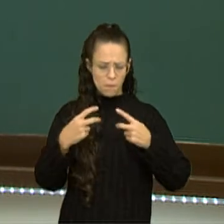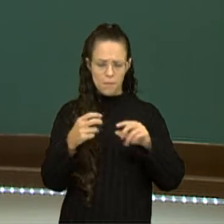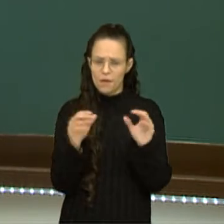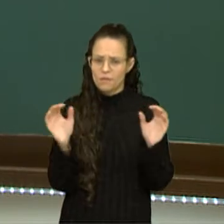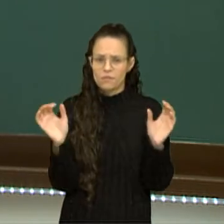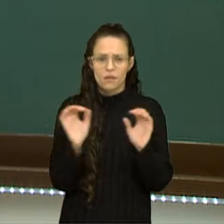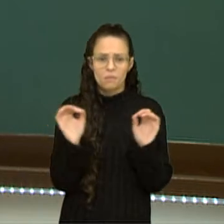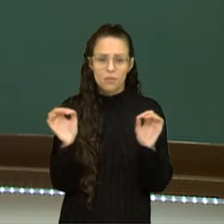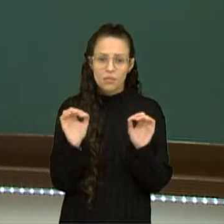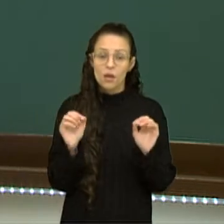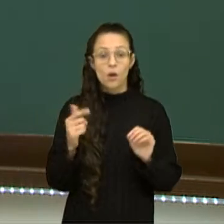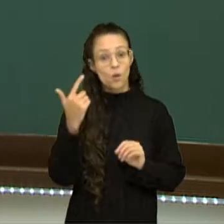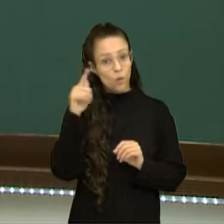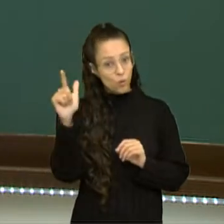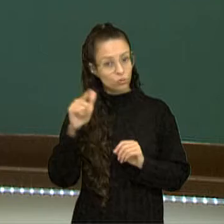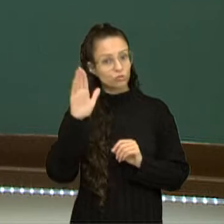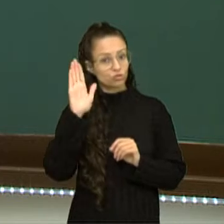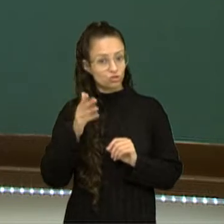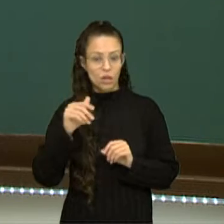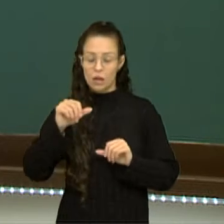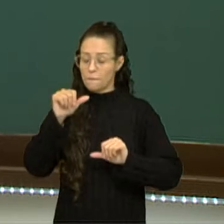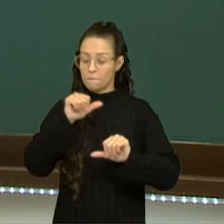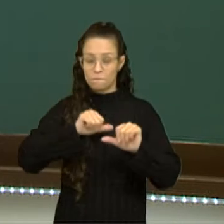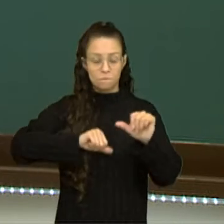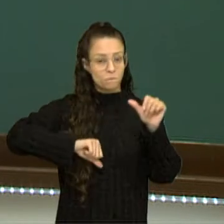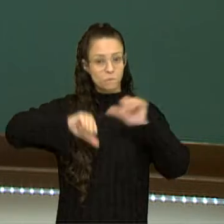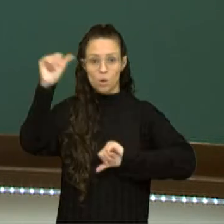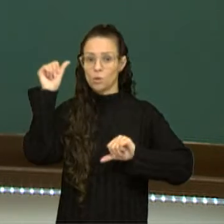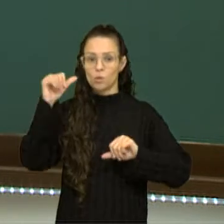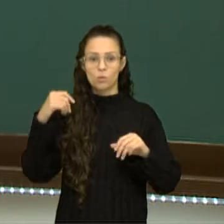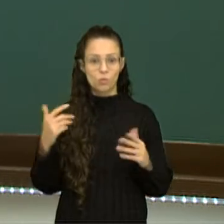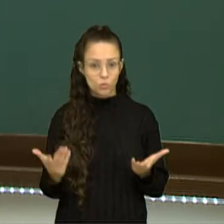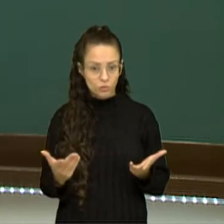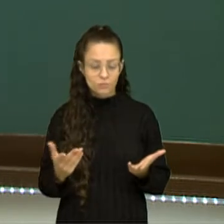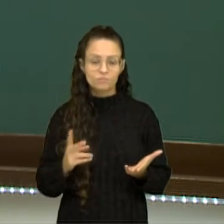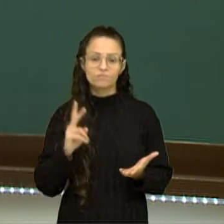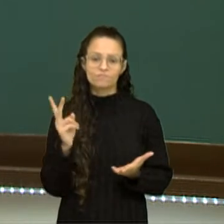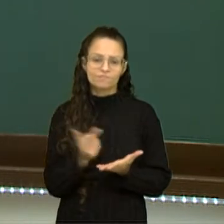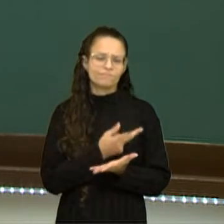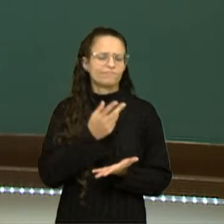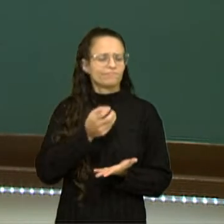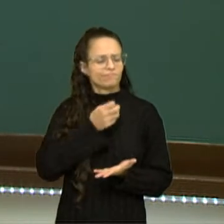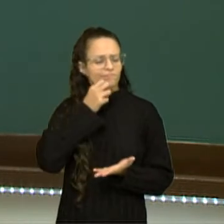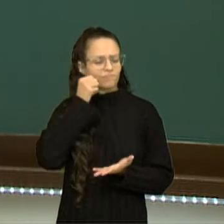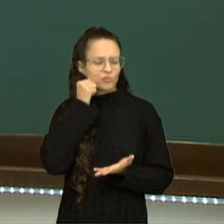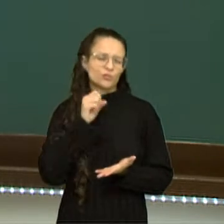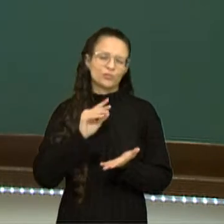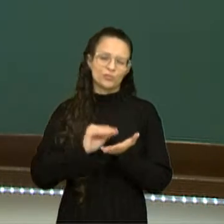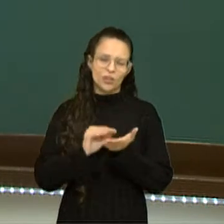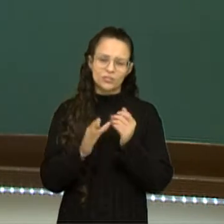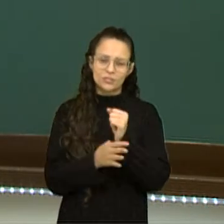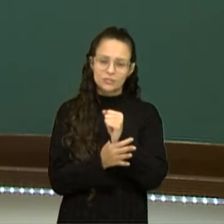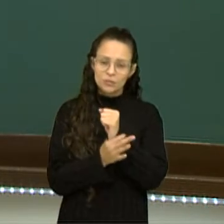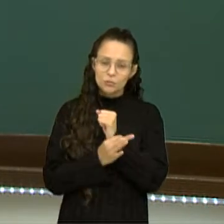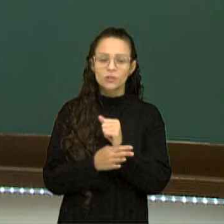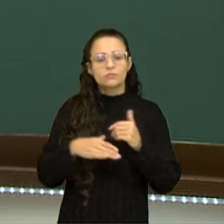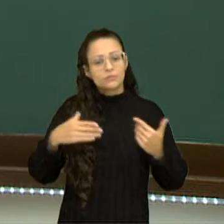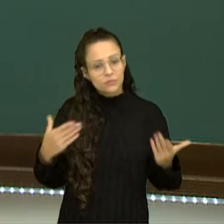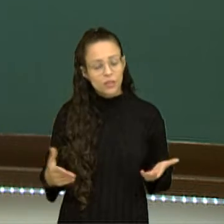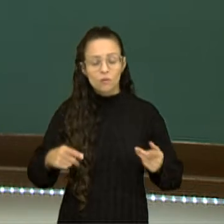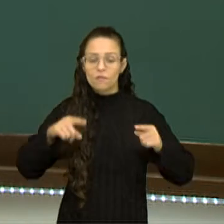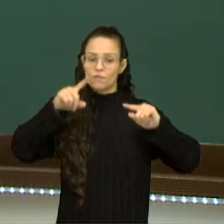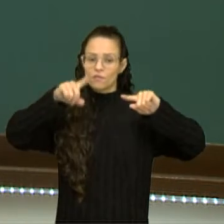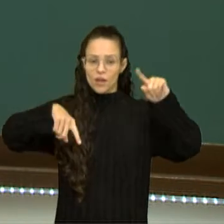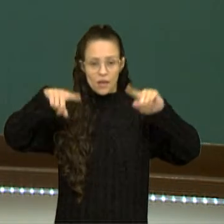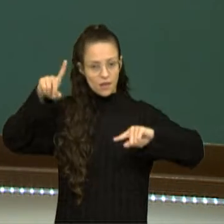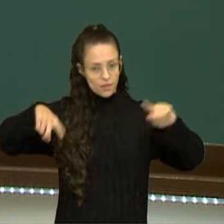tanto assim, outras já são mudanças muito bruscas, causando frustração, insegurança. Então